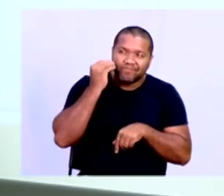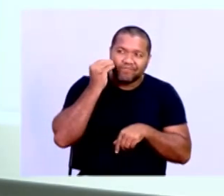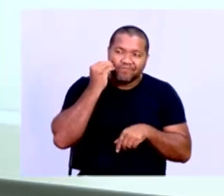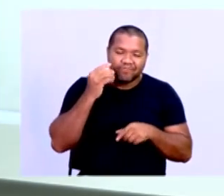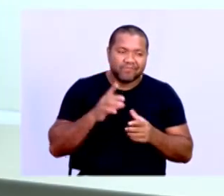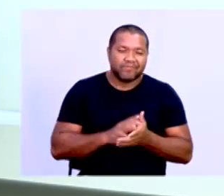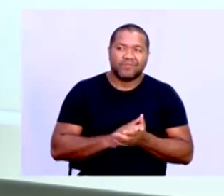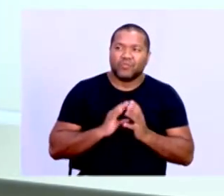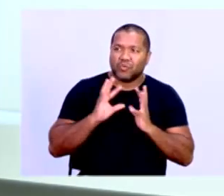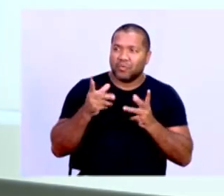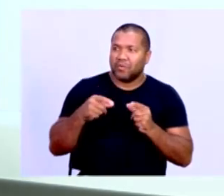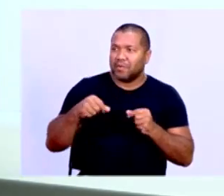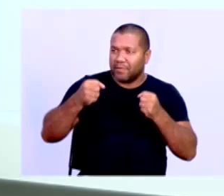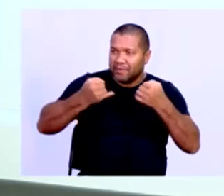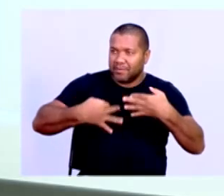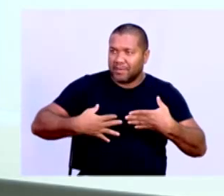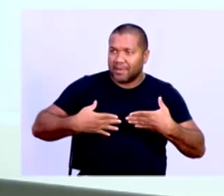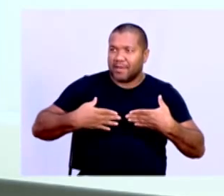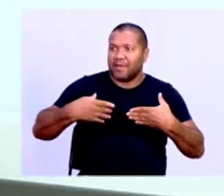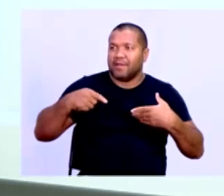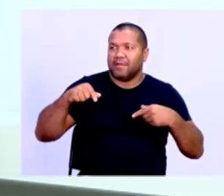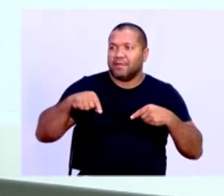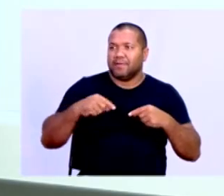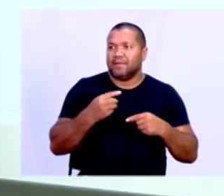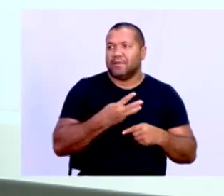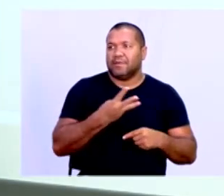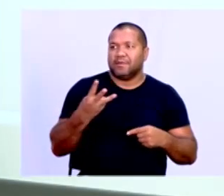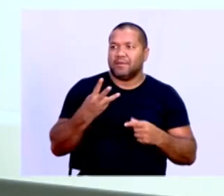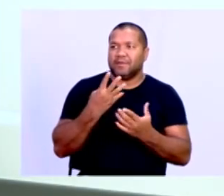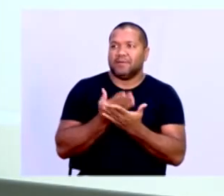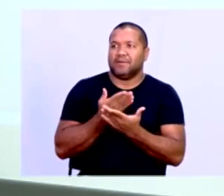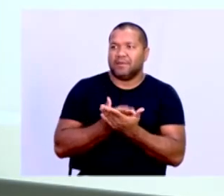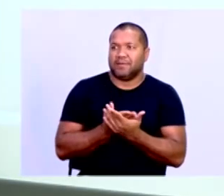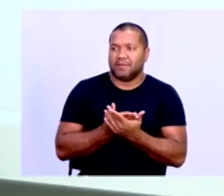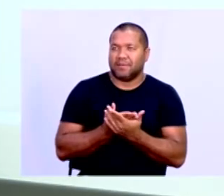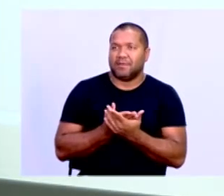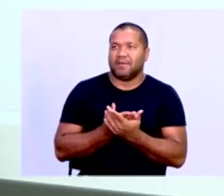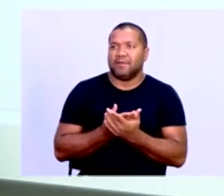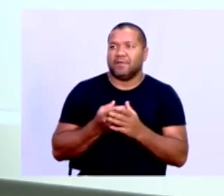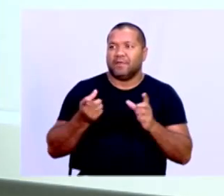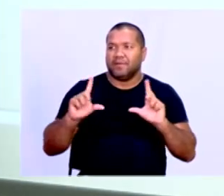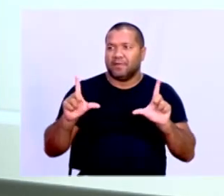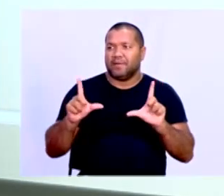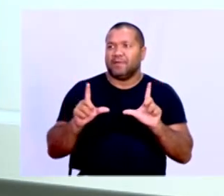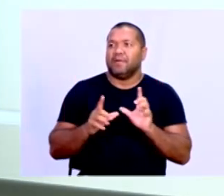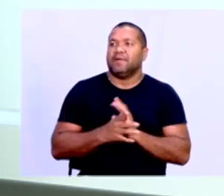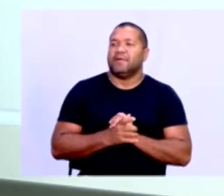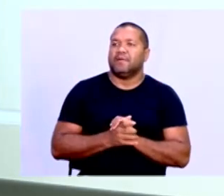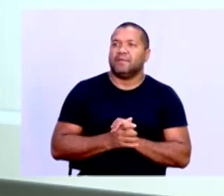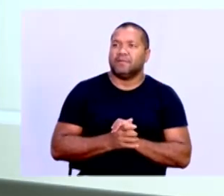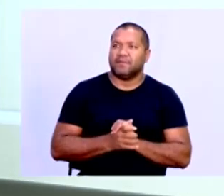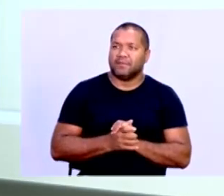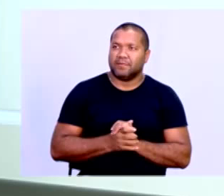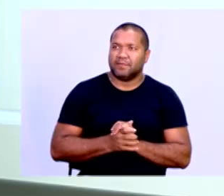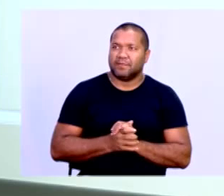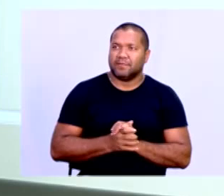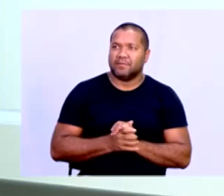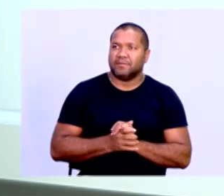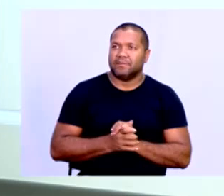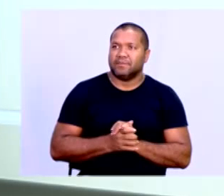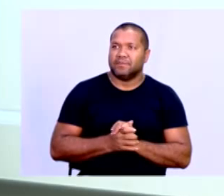desenvolver tudo que já foi passado nessas 3 aulas para serem aplicadas.